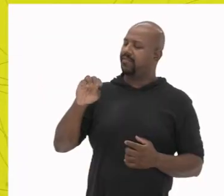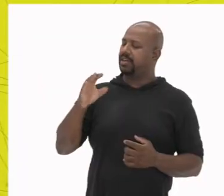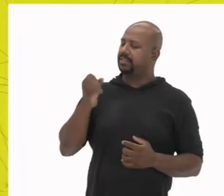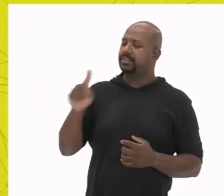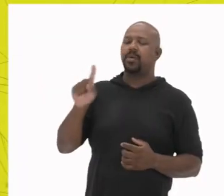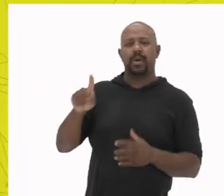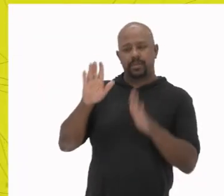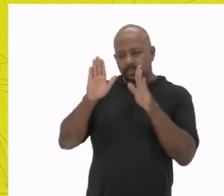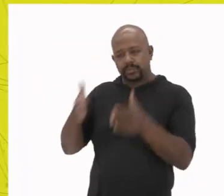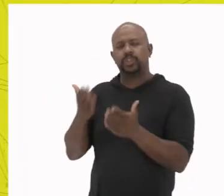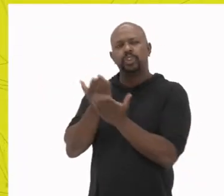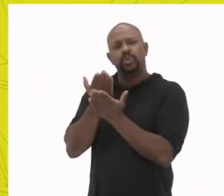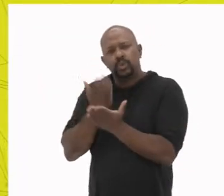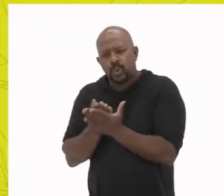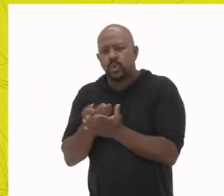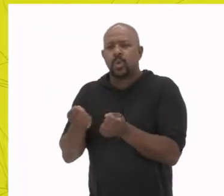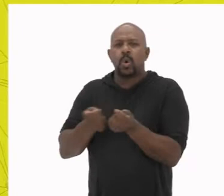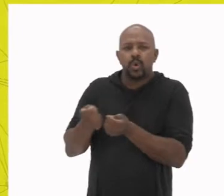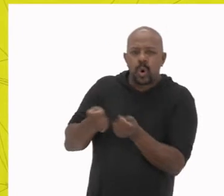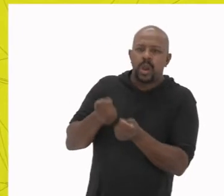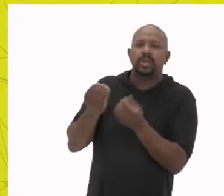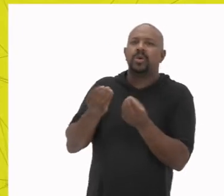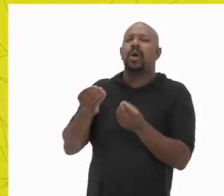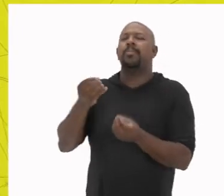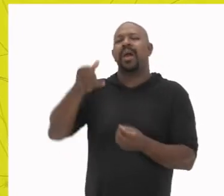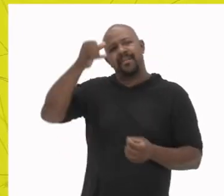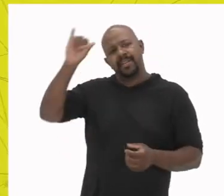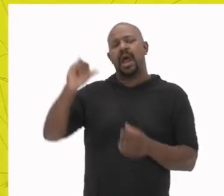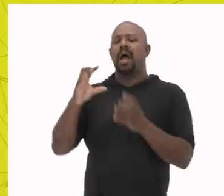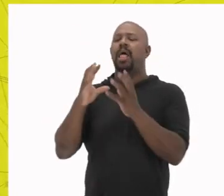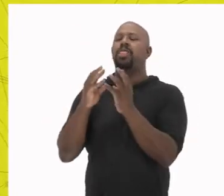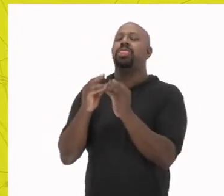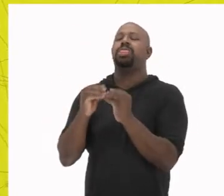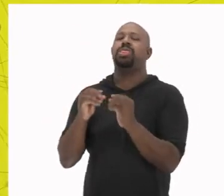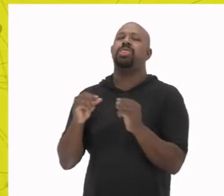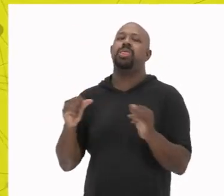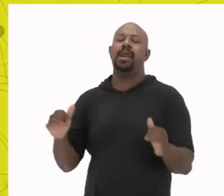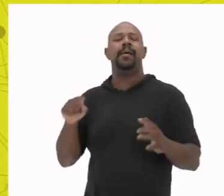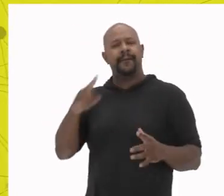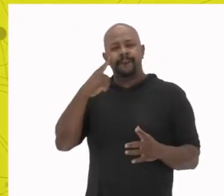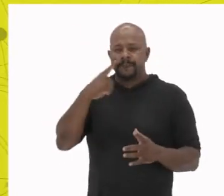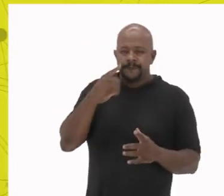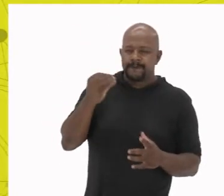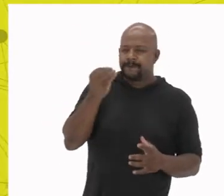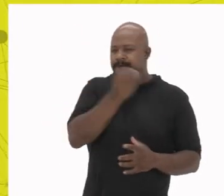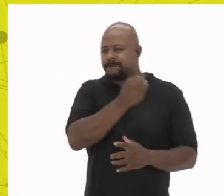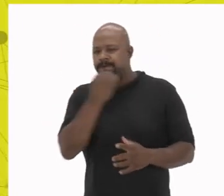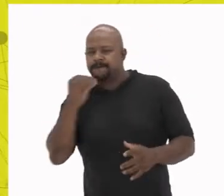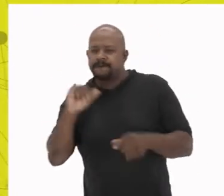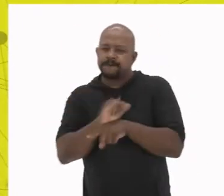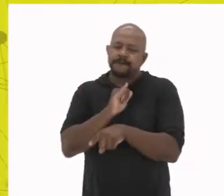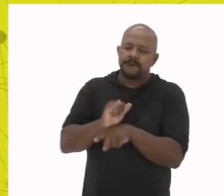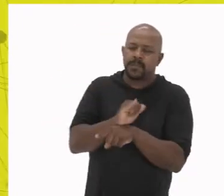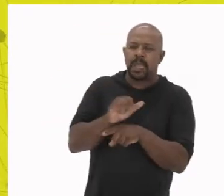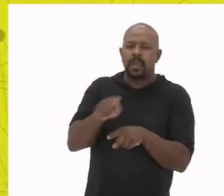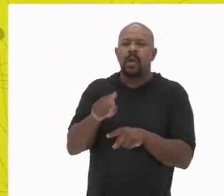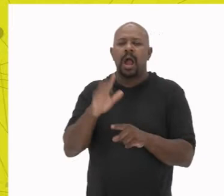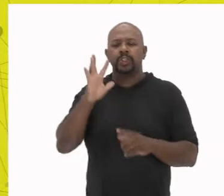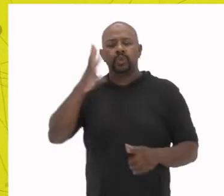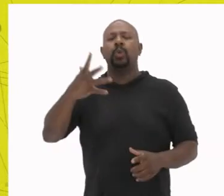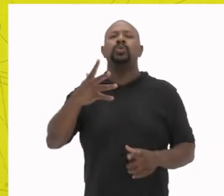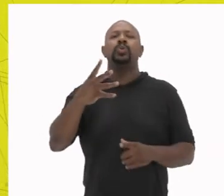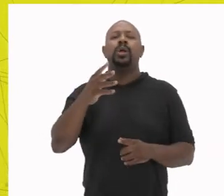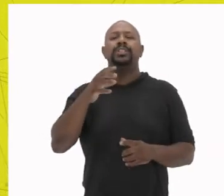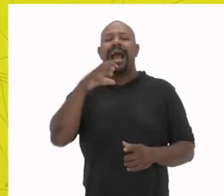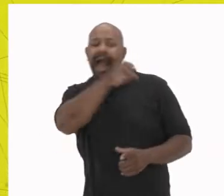A conservação volta-se para o estudo e controle das causas de deterioração dos acervos, a fim de encontrar soluções de